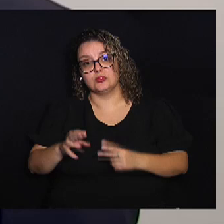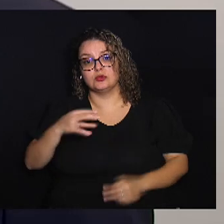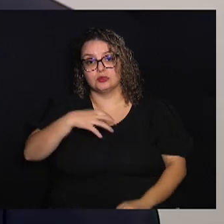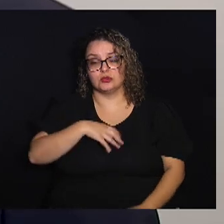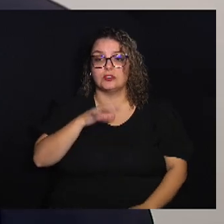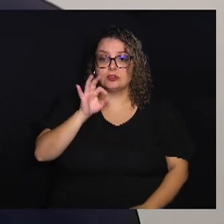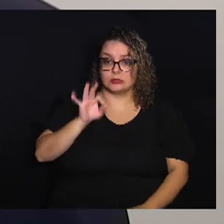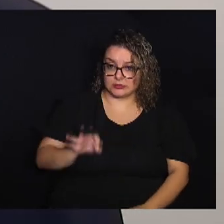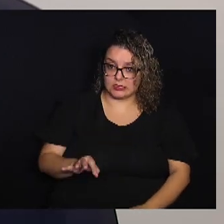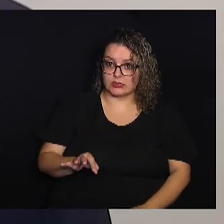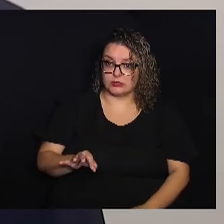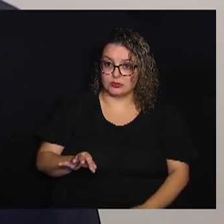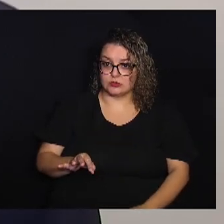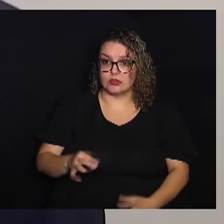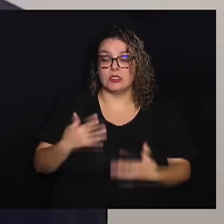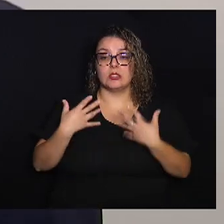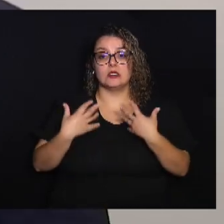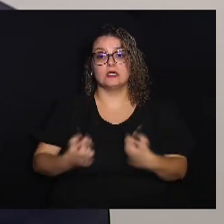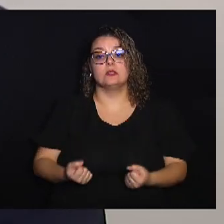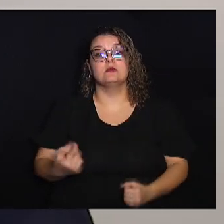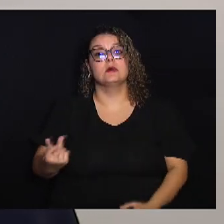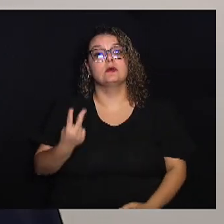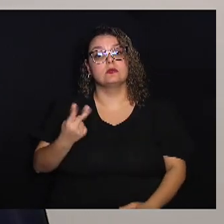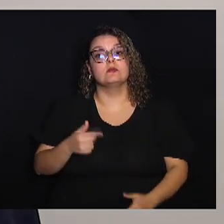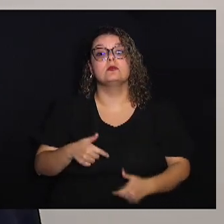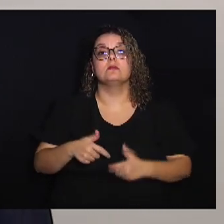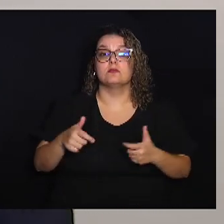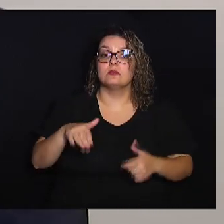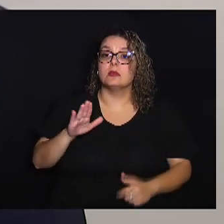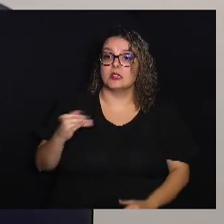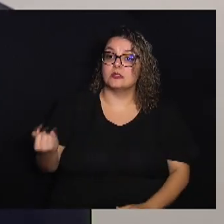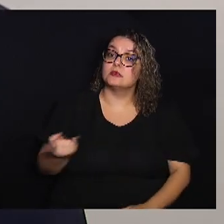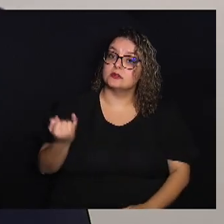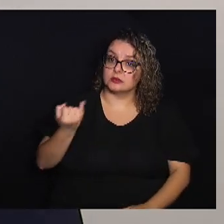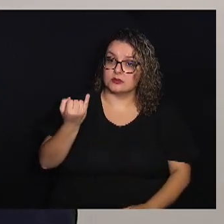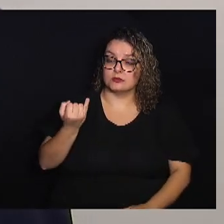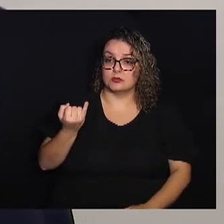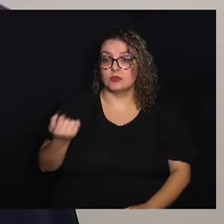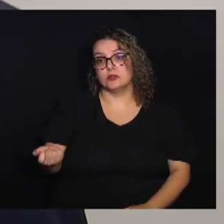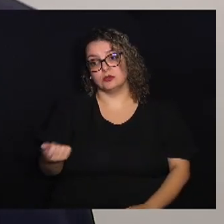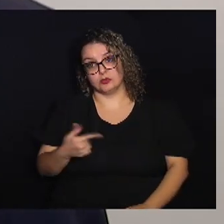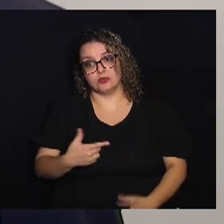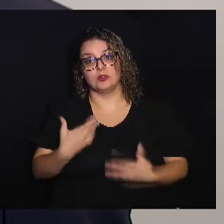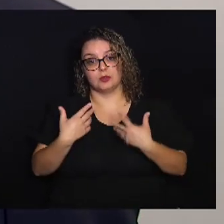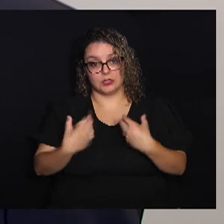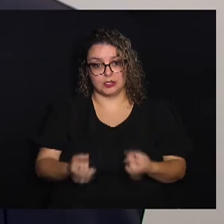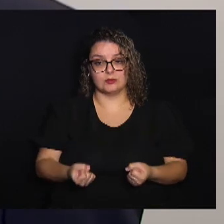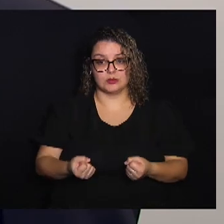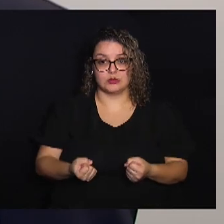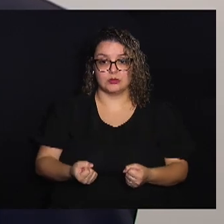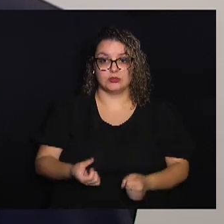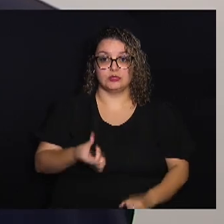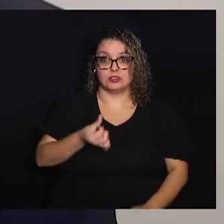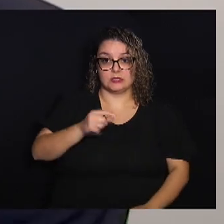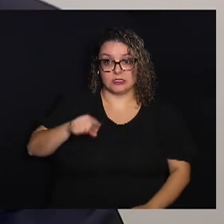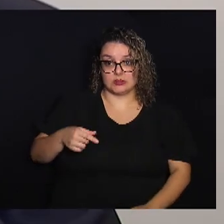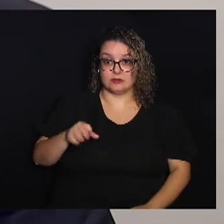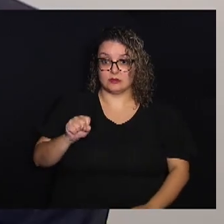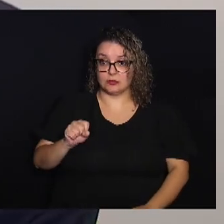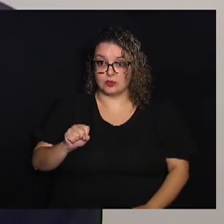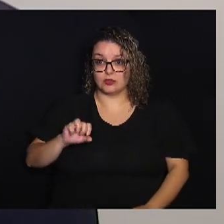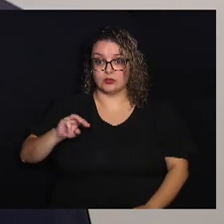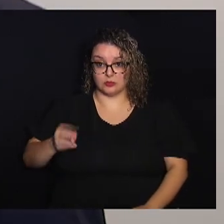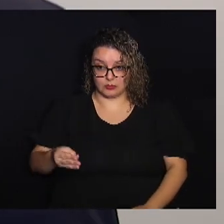correta, receber valores ainda mais significativos do que o que nós recebemos aí de 6,8 milhões. E